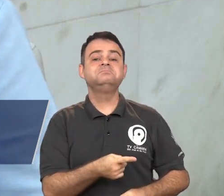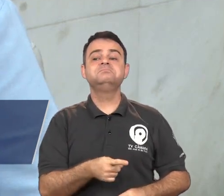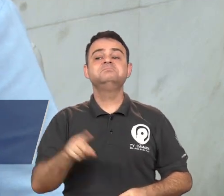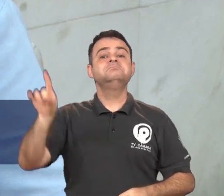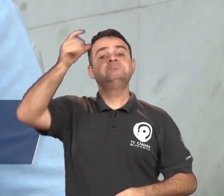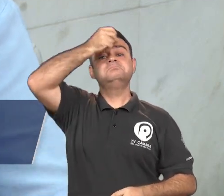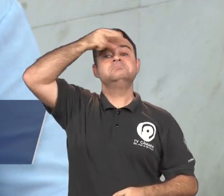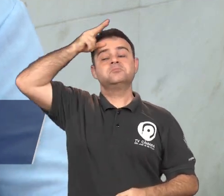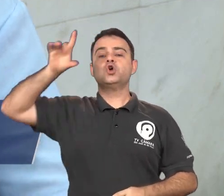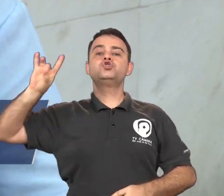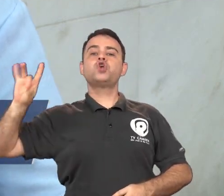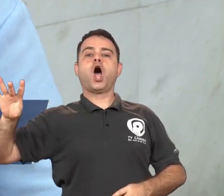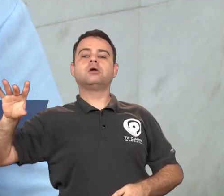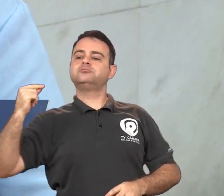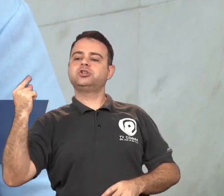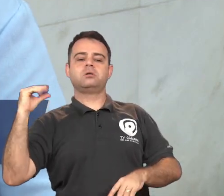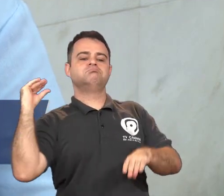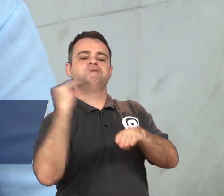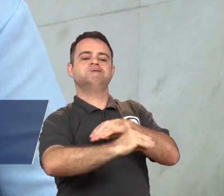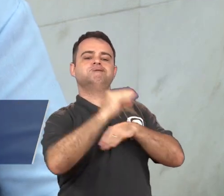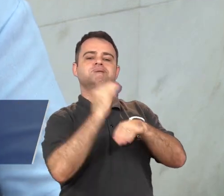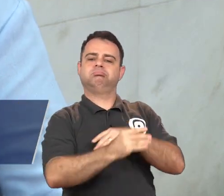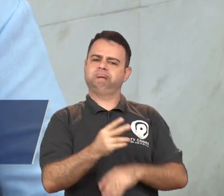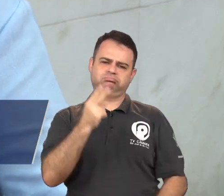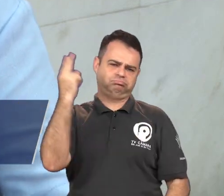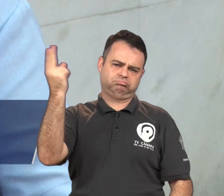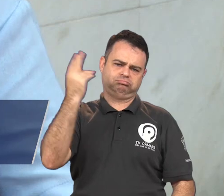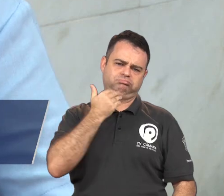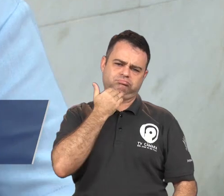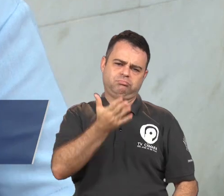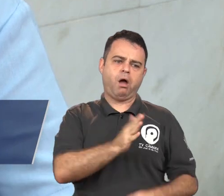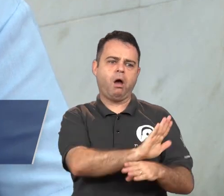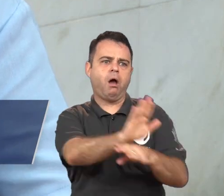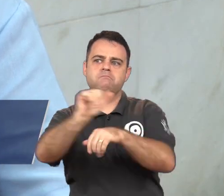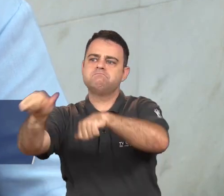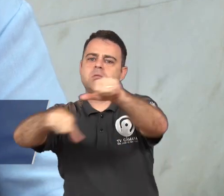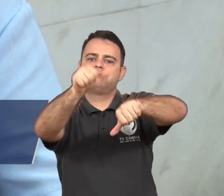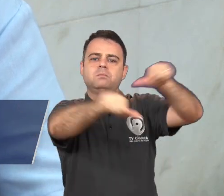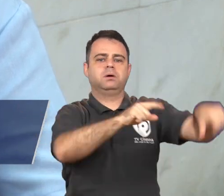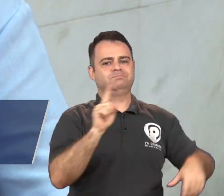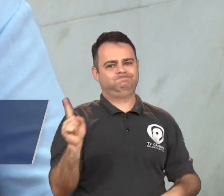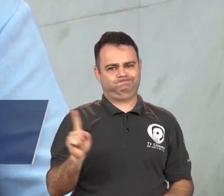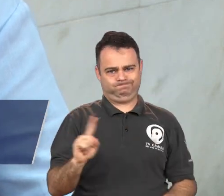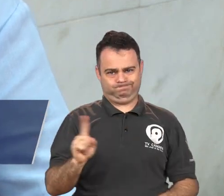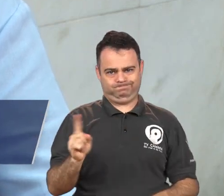Poder Executivo não dá conta de fazer mudanças na cidade. Então,